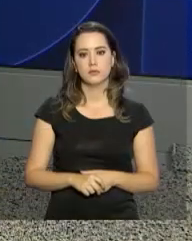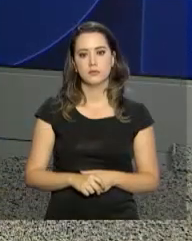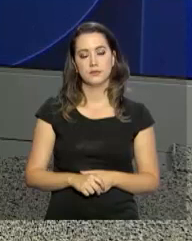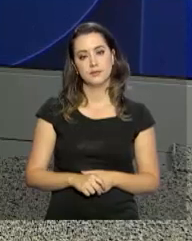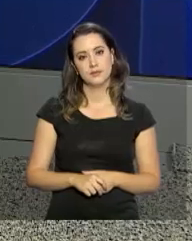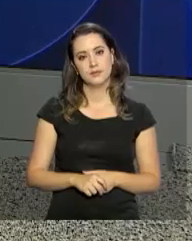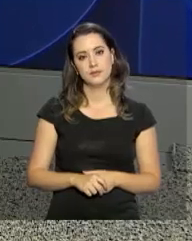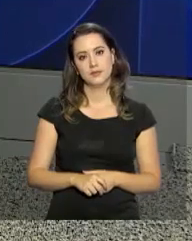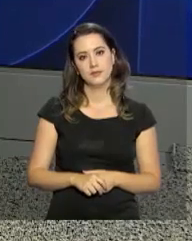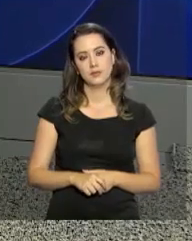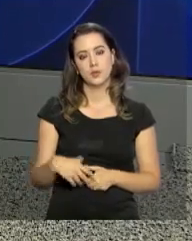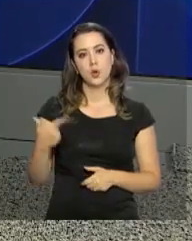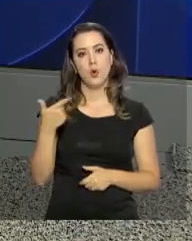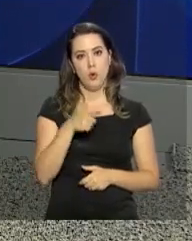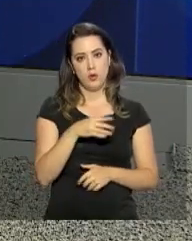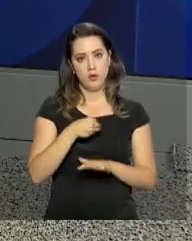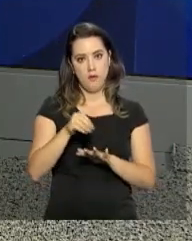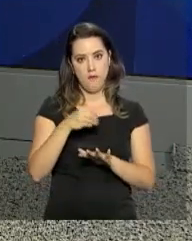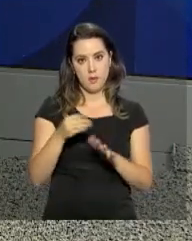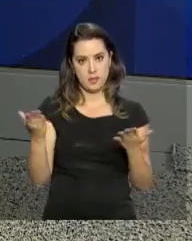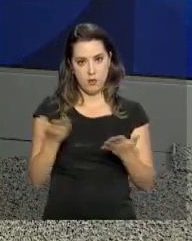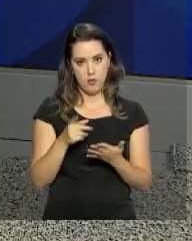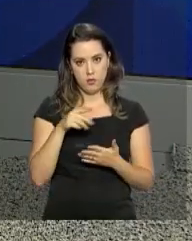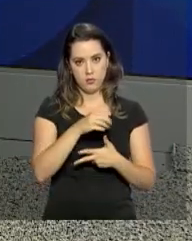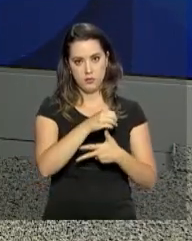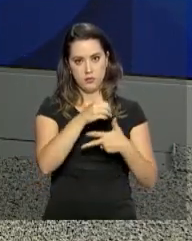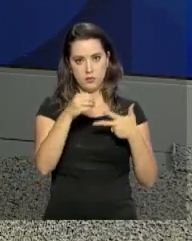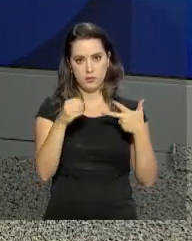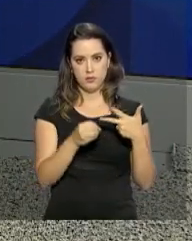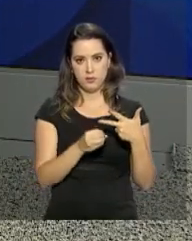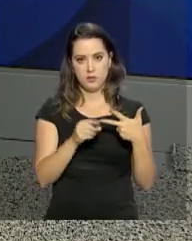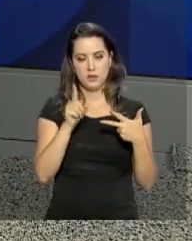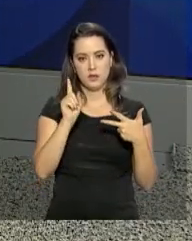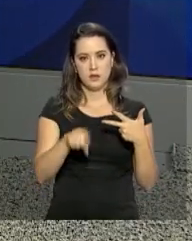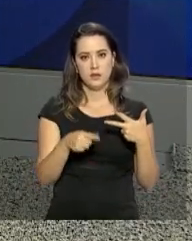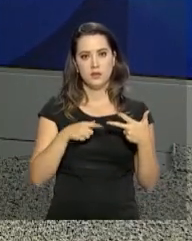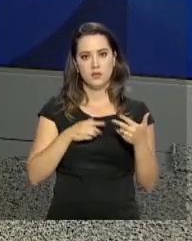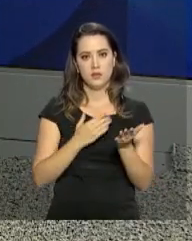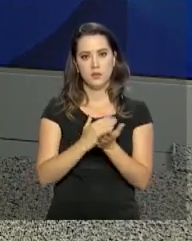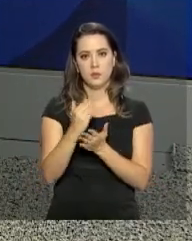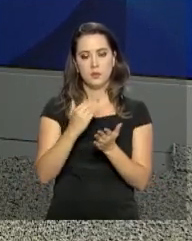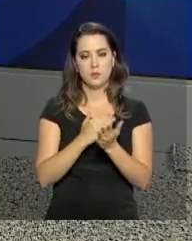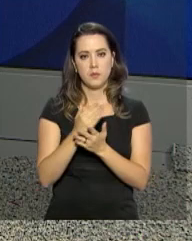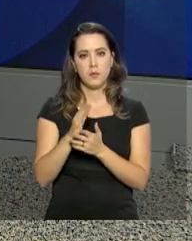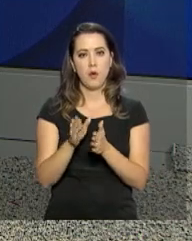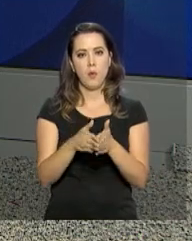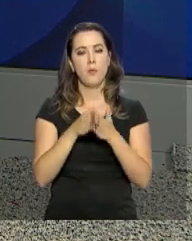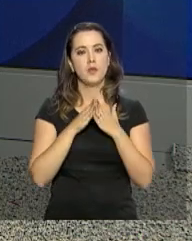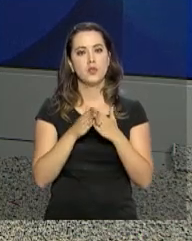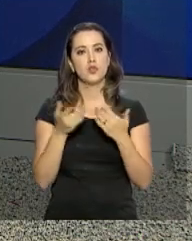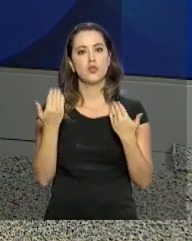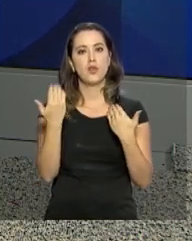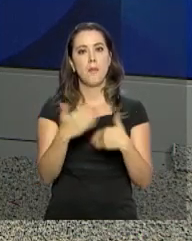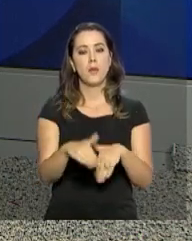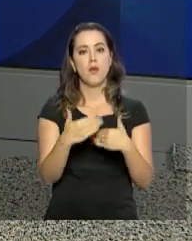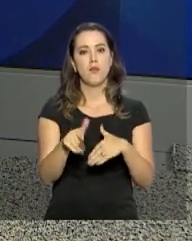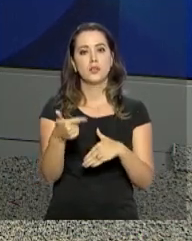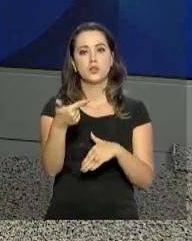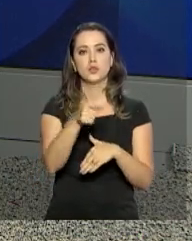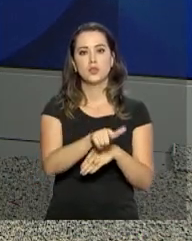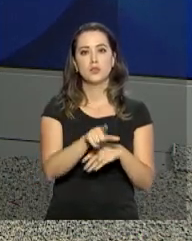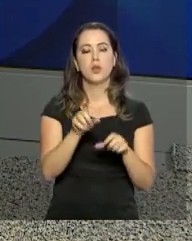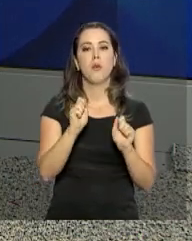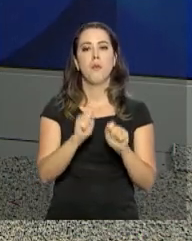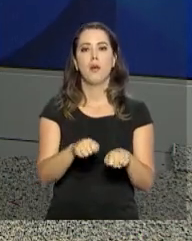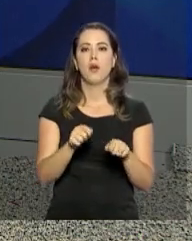e uma informação sobre o exame nacional do ensino médio enem é que a partir de agora a solicitação de reaplicação das provas